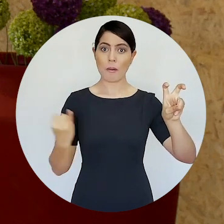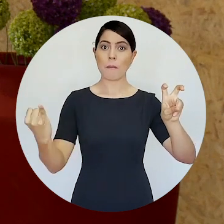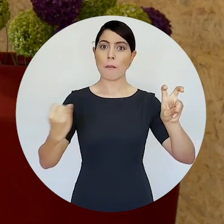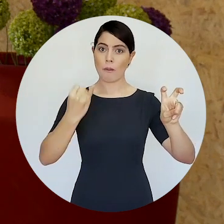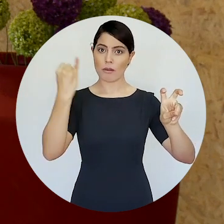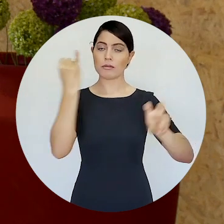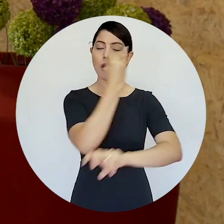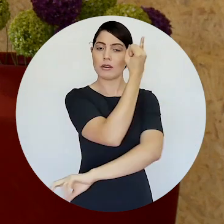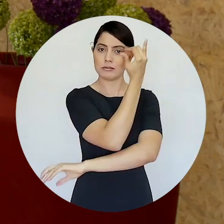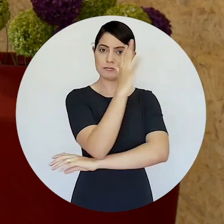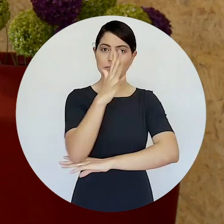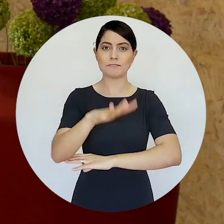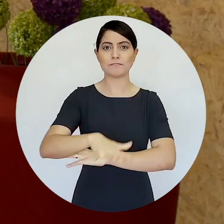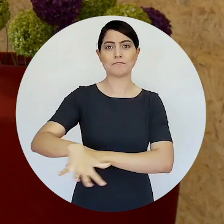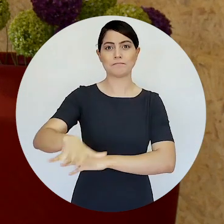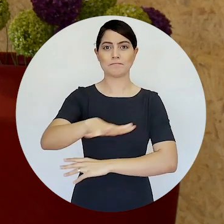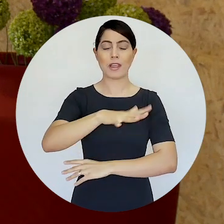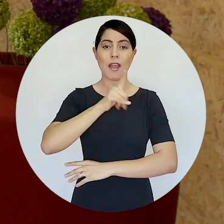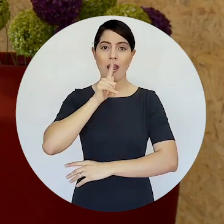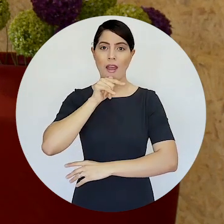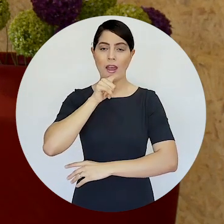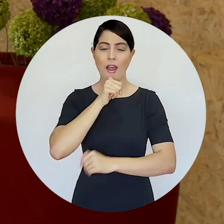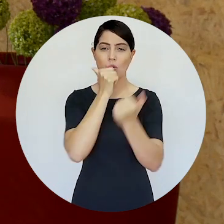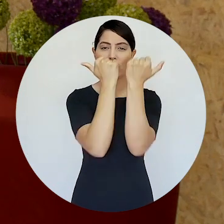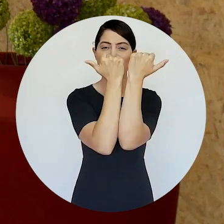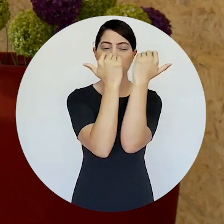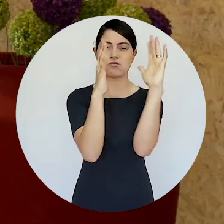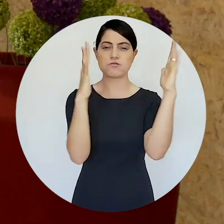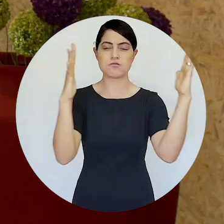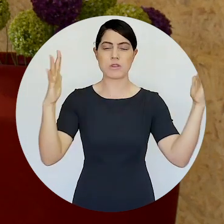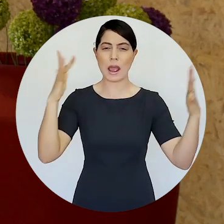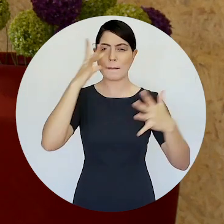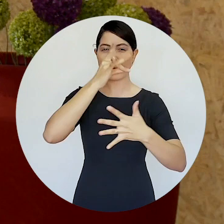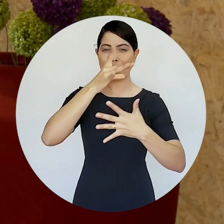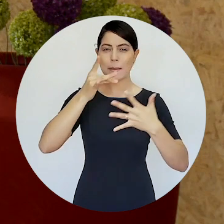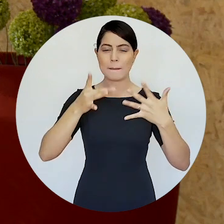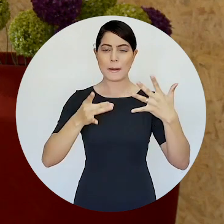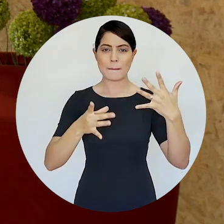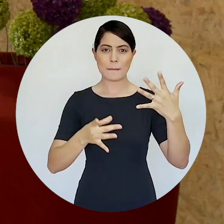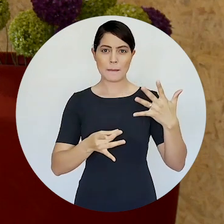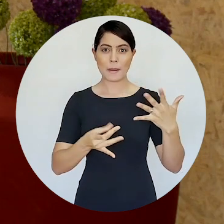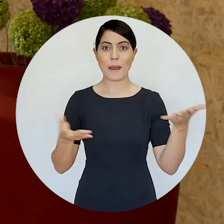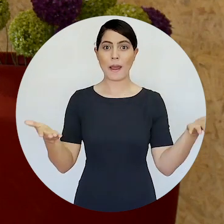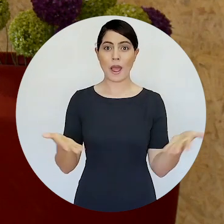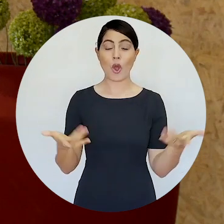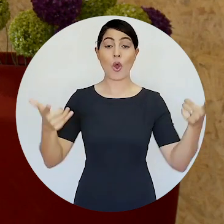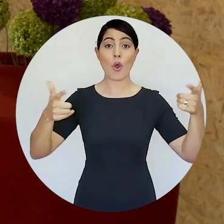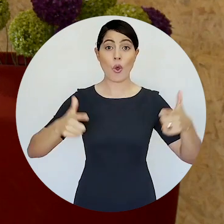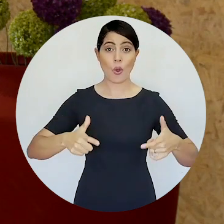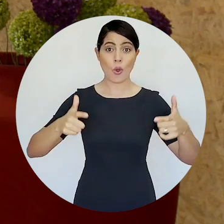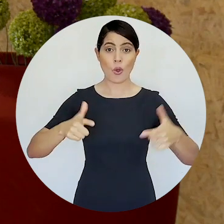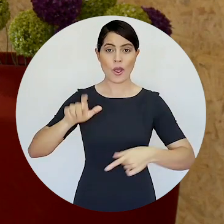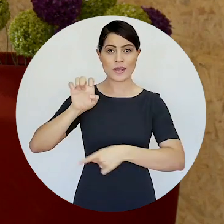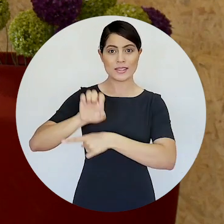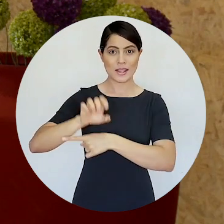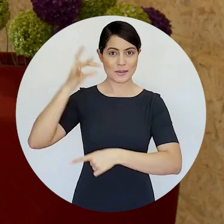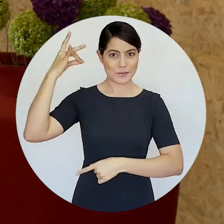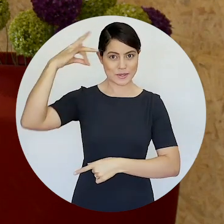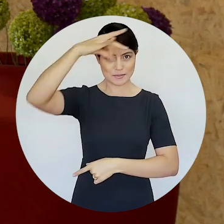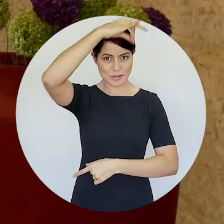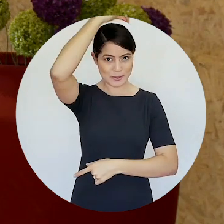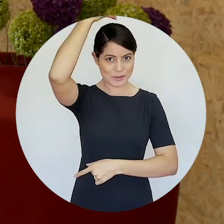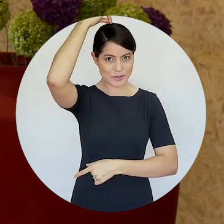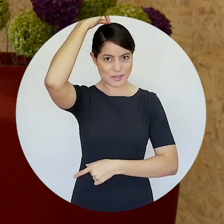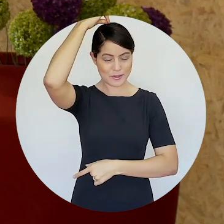a importância do meio ambiente, da água, das florestas e muito mais. Vamos começar diretamente da OAB